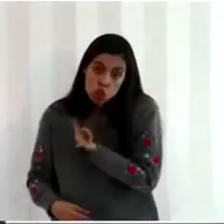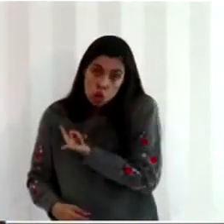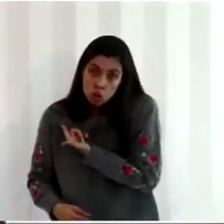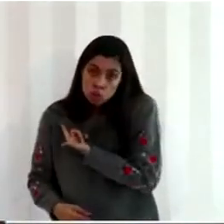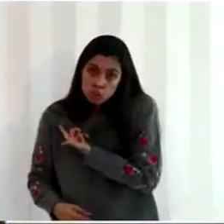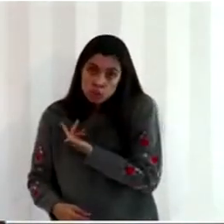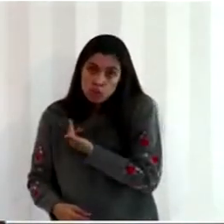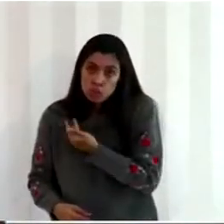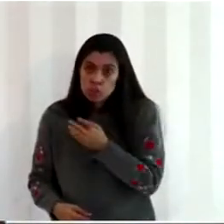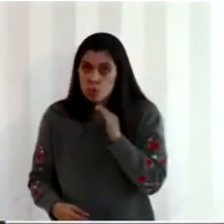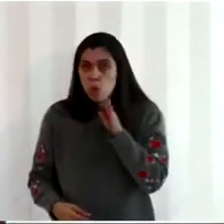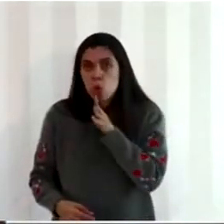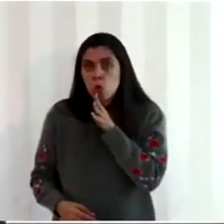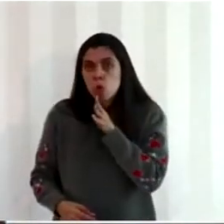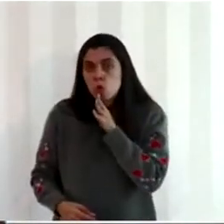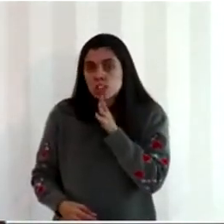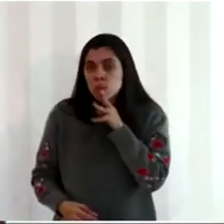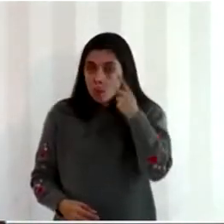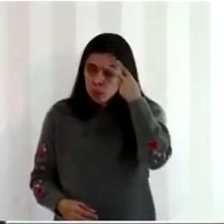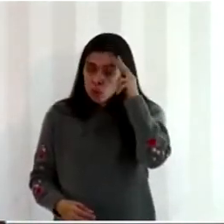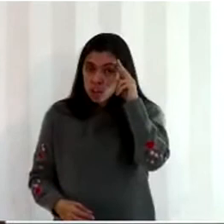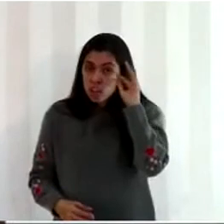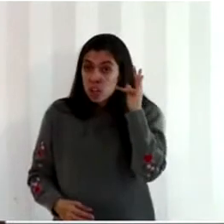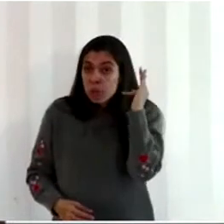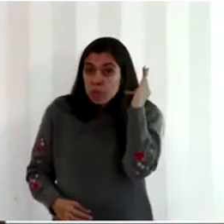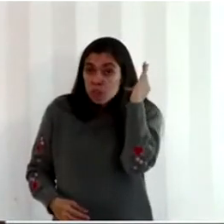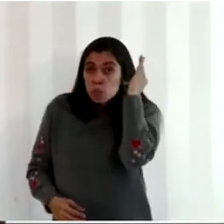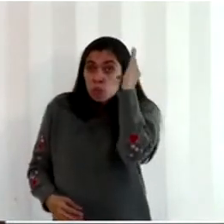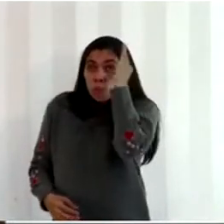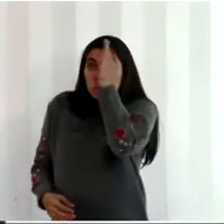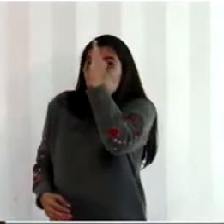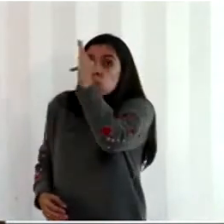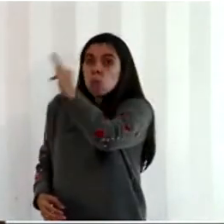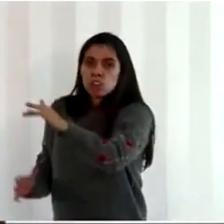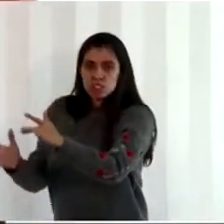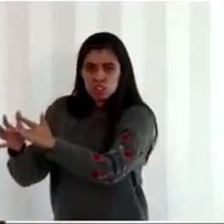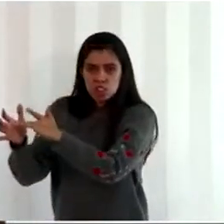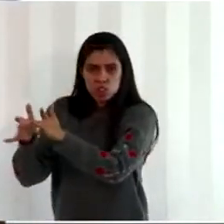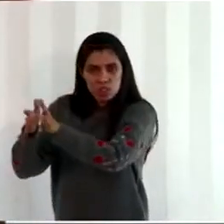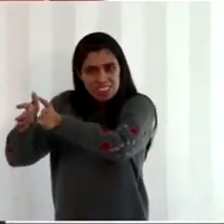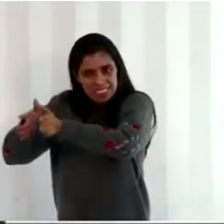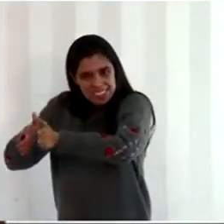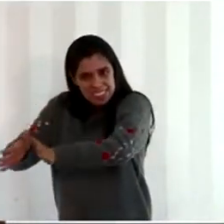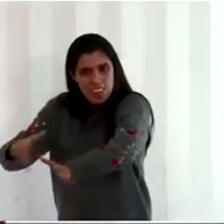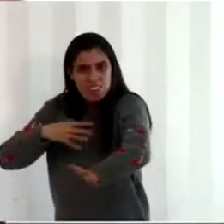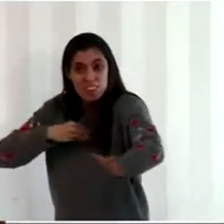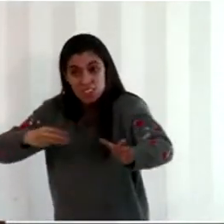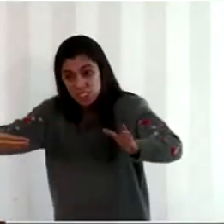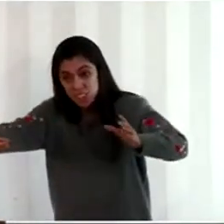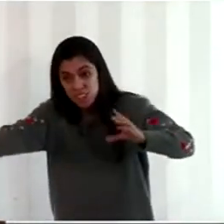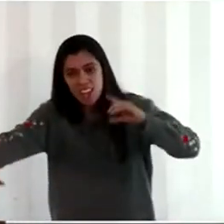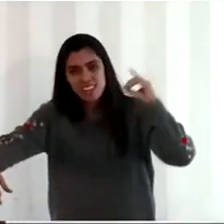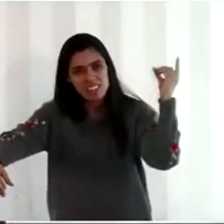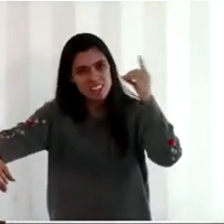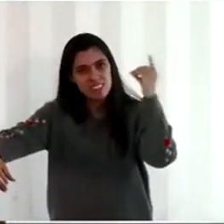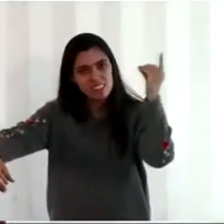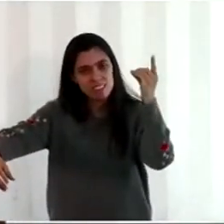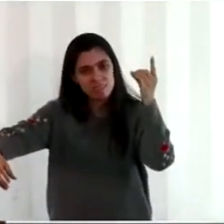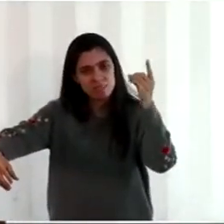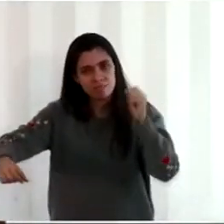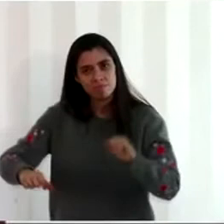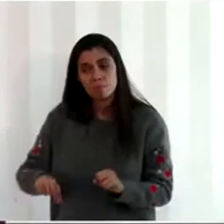Ageu está levando uma mensagem de esperança para aquele povo. Estava tão triste, embora se acostumaram até vendo o templo destruído